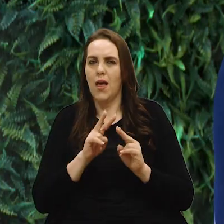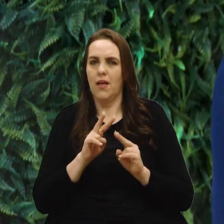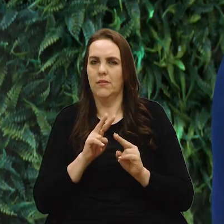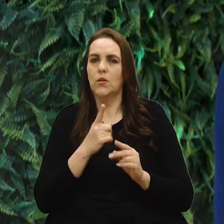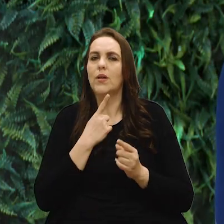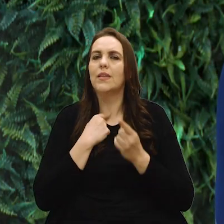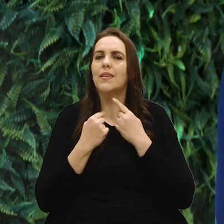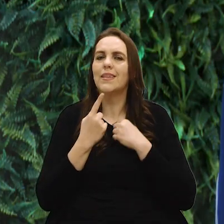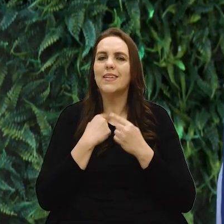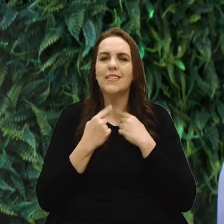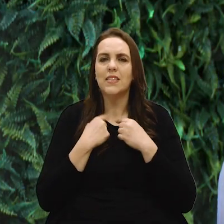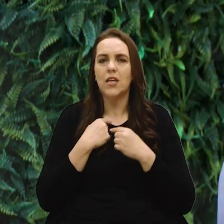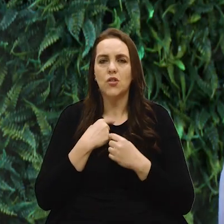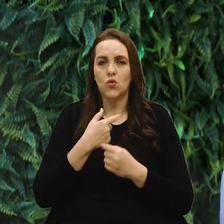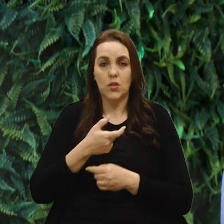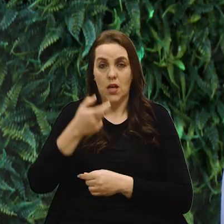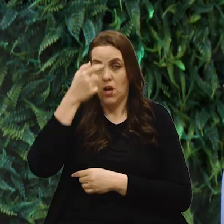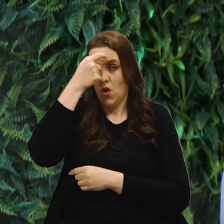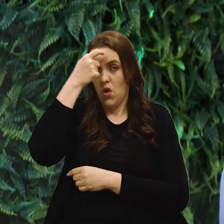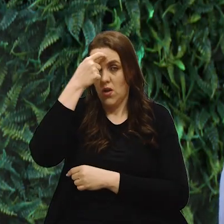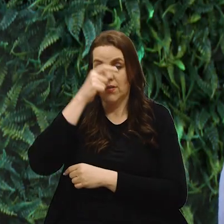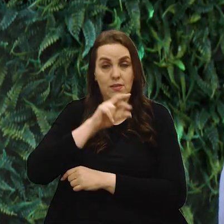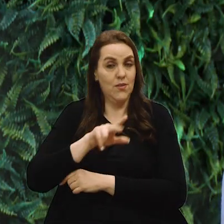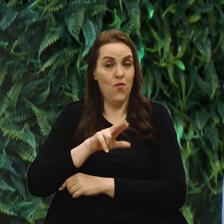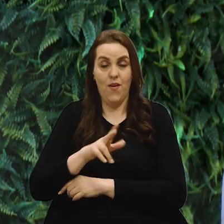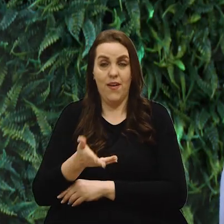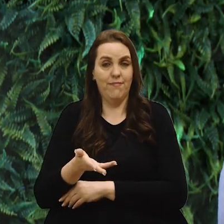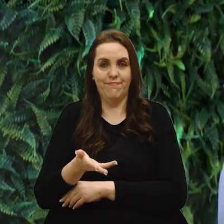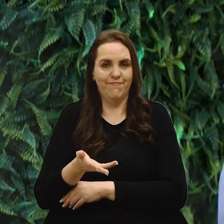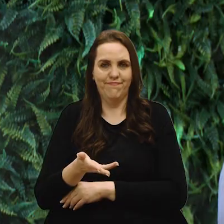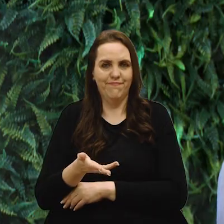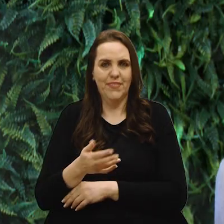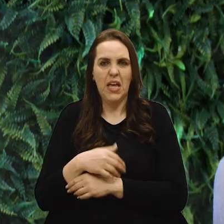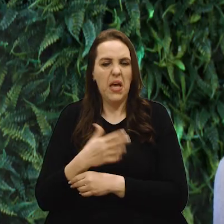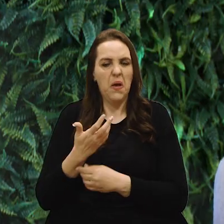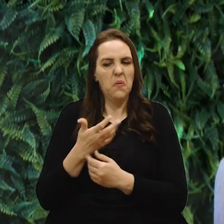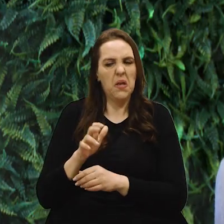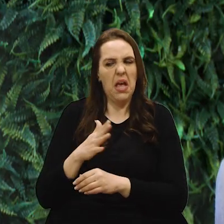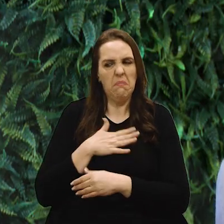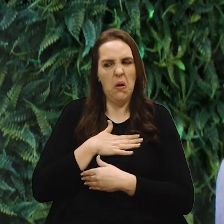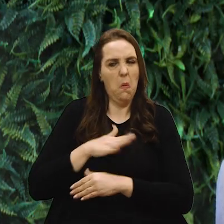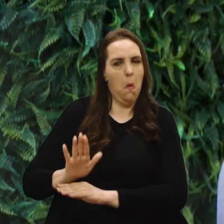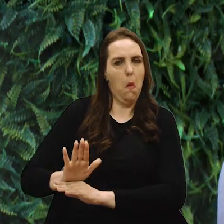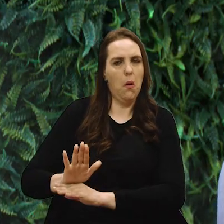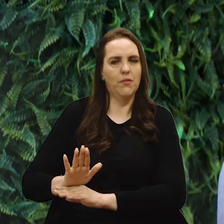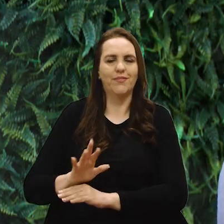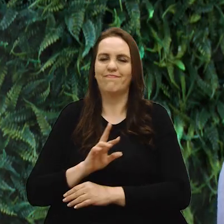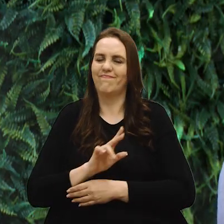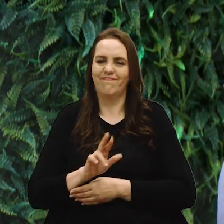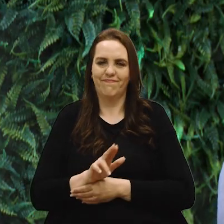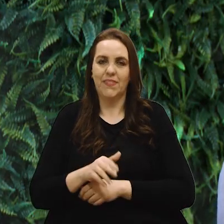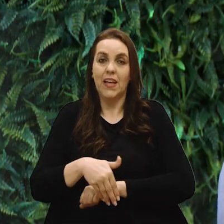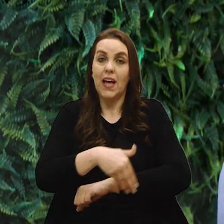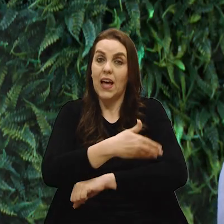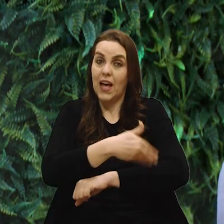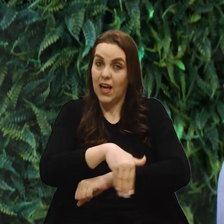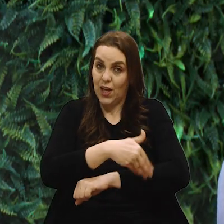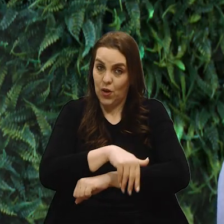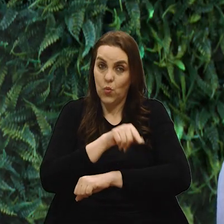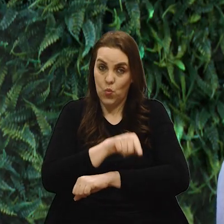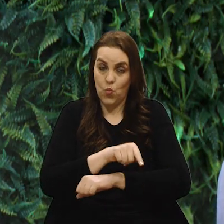é um desejo tão, assim, consciente, talvez, ou assim, eu não quero porque eu não gosto. Assim, muitas vezes, a